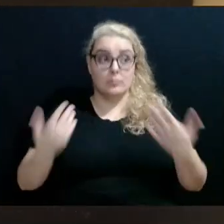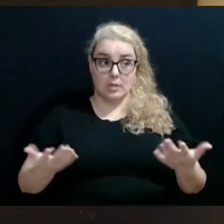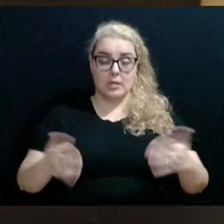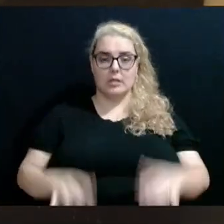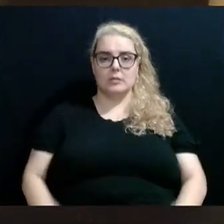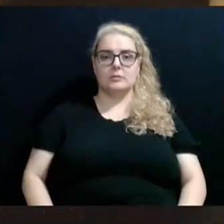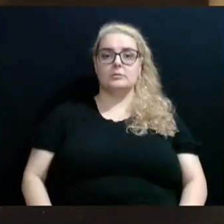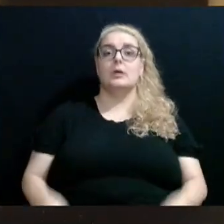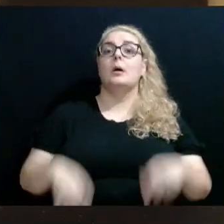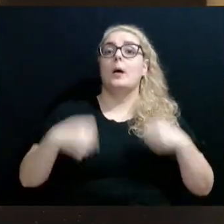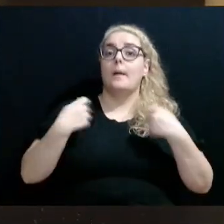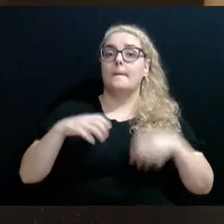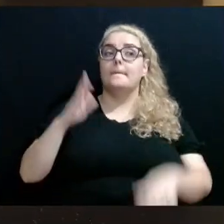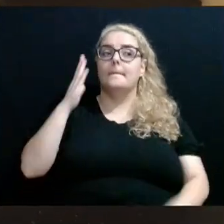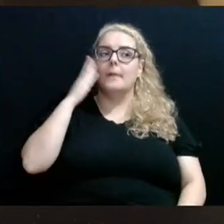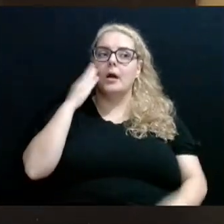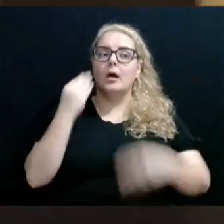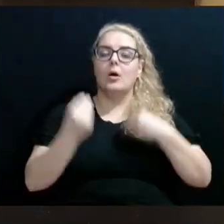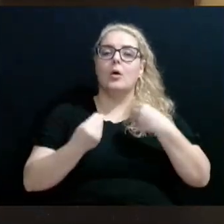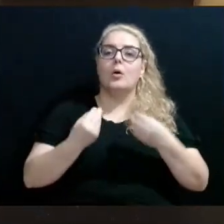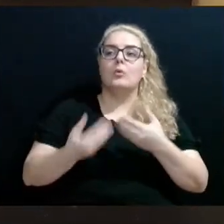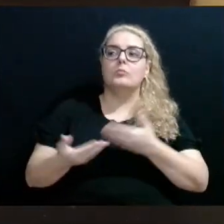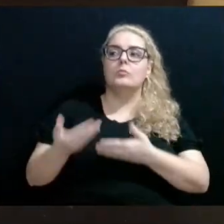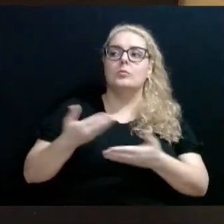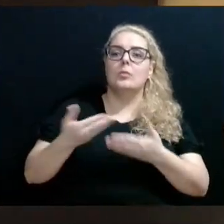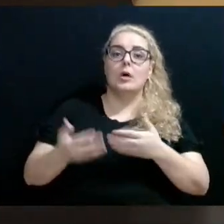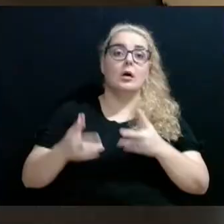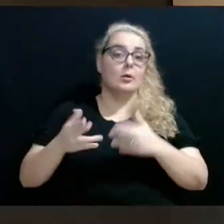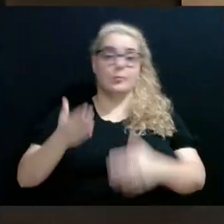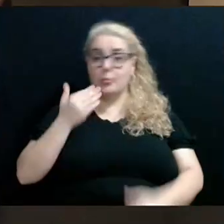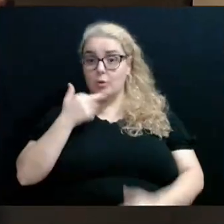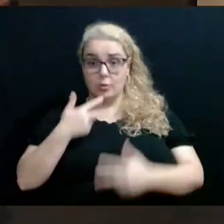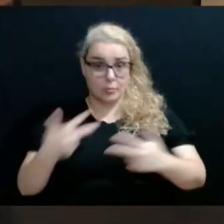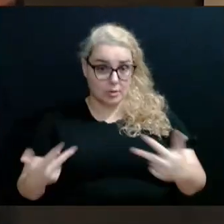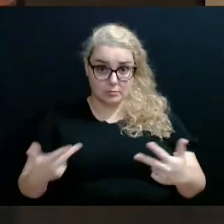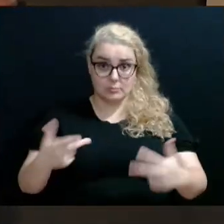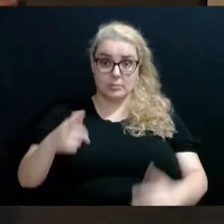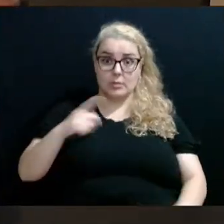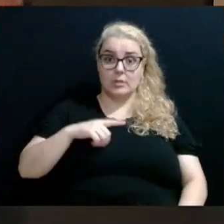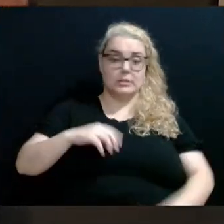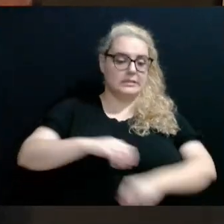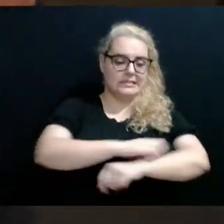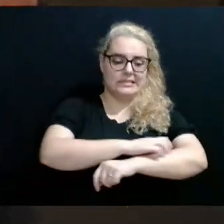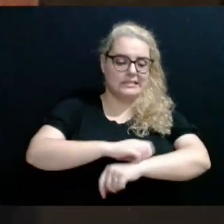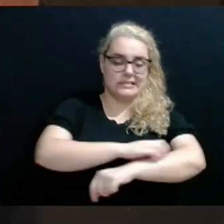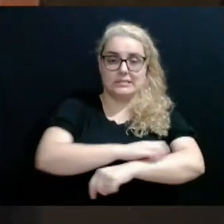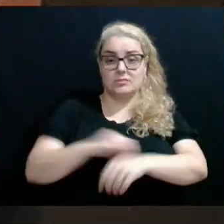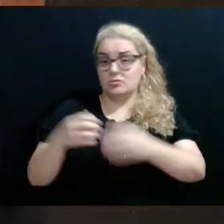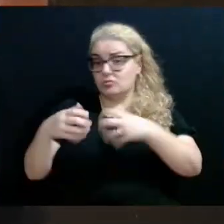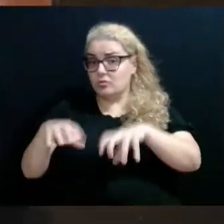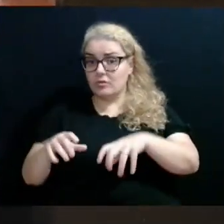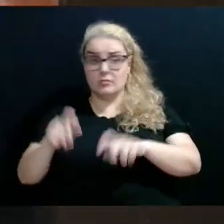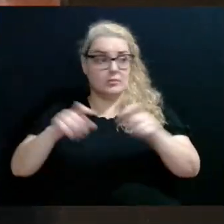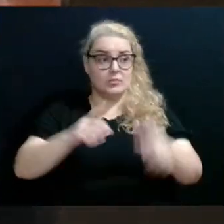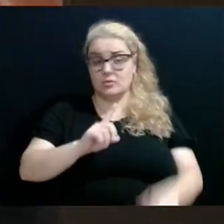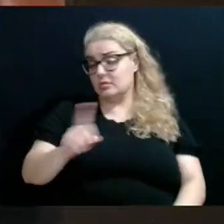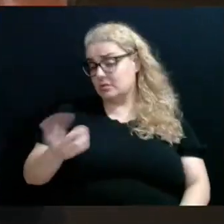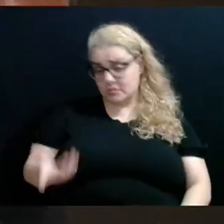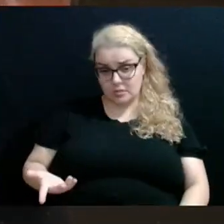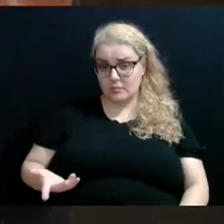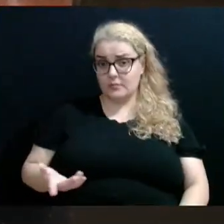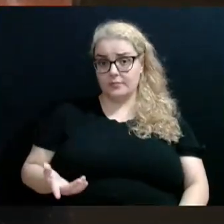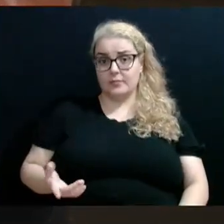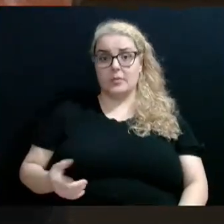precisa saber como aquilo conversa. É que nem a comida. Tem gente que tem alergia de ovo, tem gente que não. Tem gente que tem